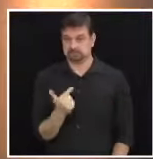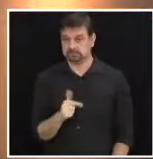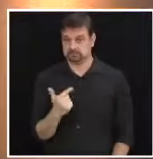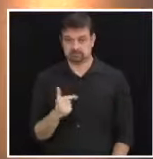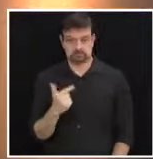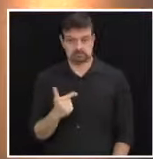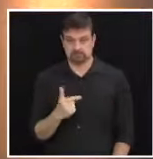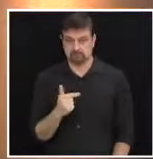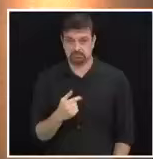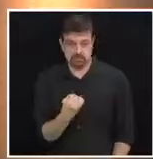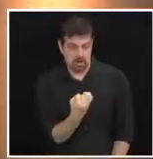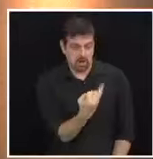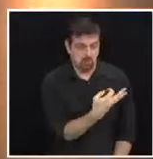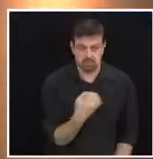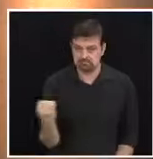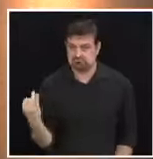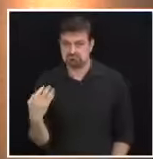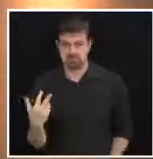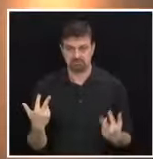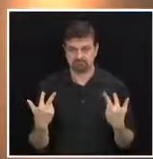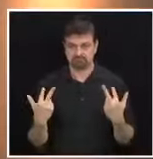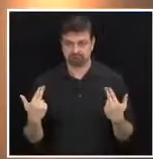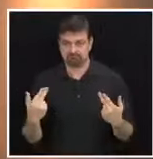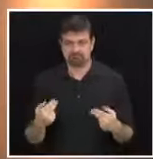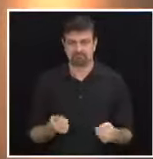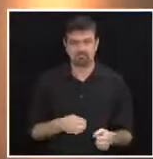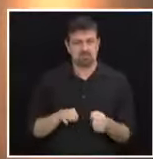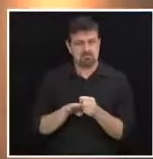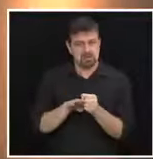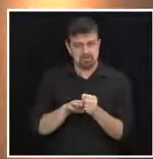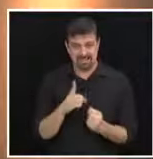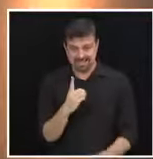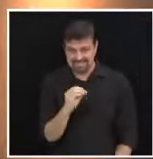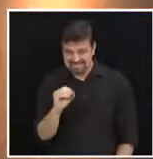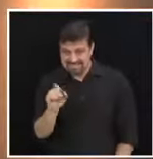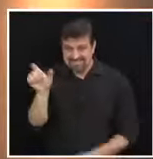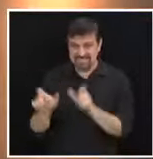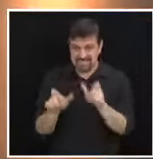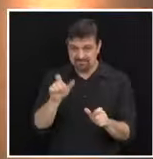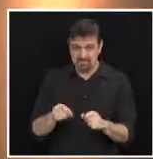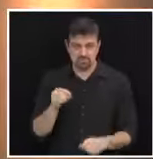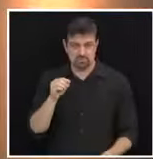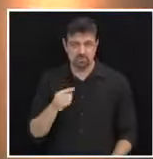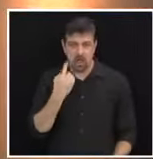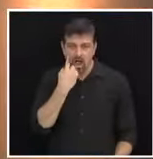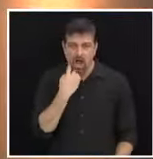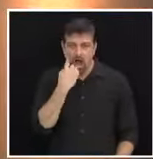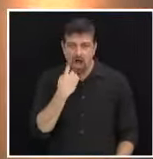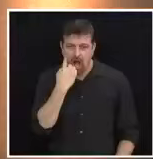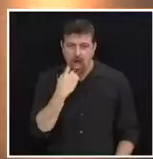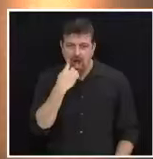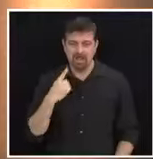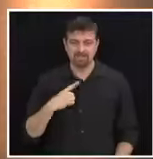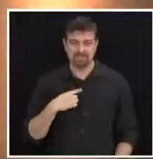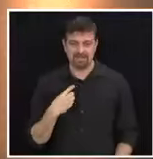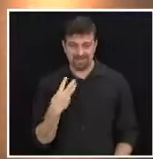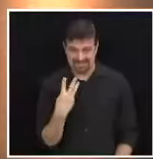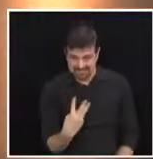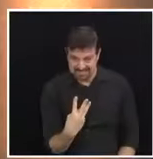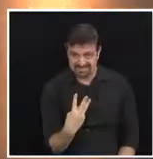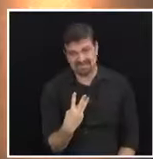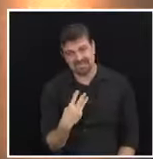quantia estatística. Em média, hoje, cada 100 testes que a gente tem realizado, nós temos detectado aí de 3 a 5